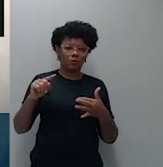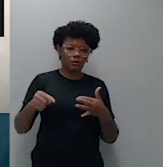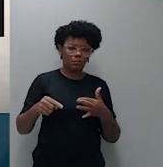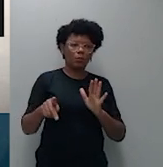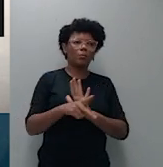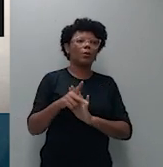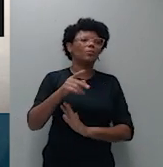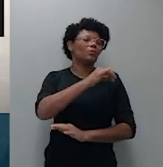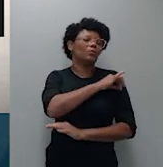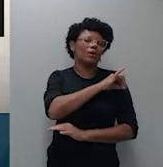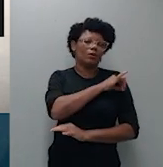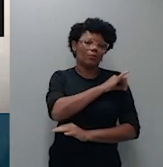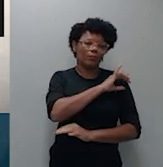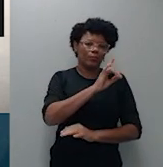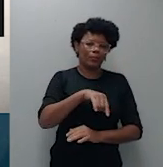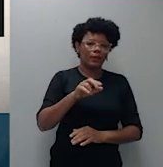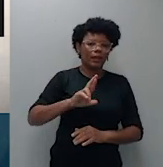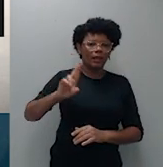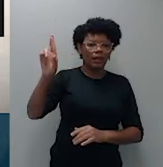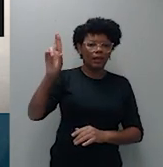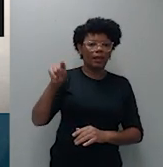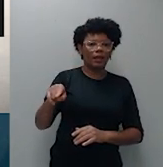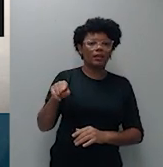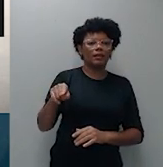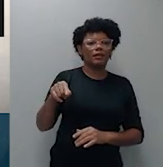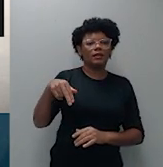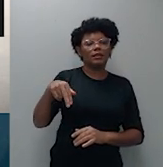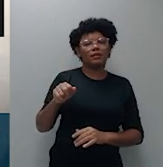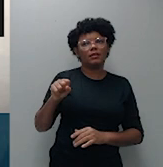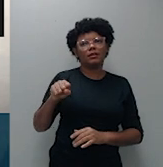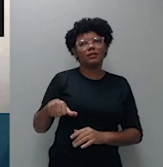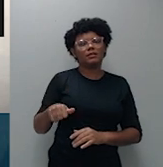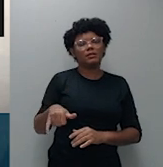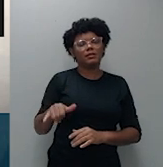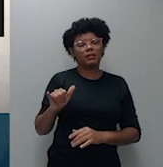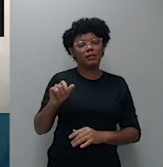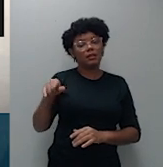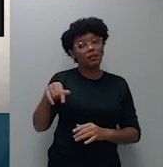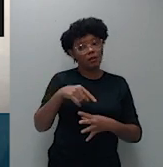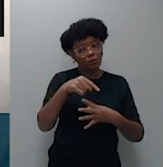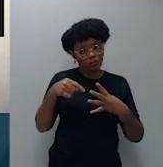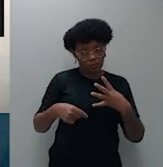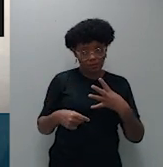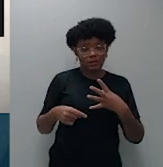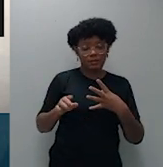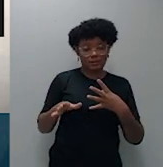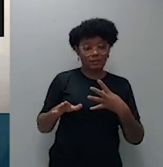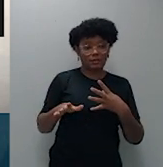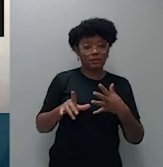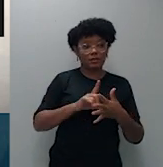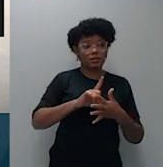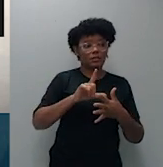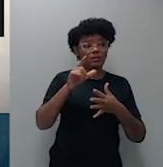1642997 do Rio de Janeiro da relatoria da ministra Nancy andrighi esses precedentes a